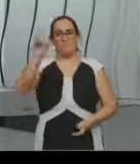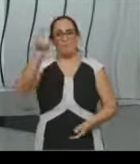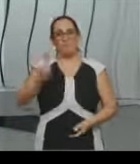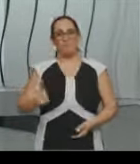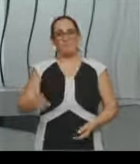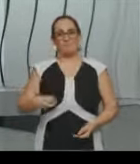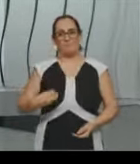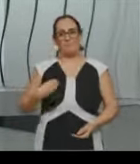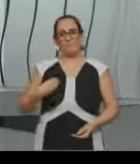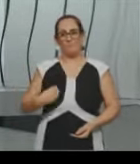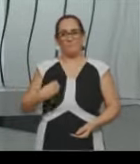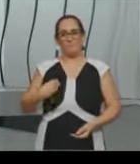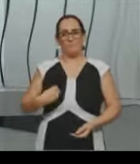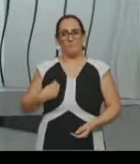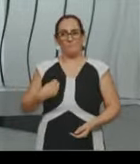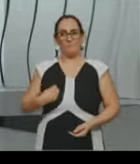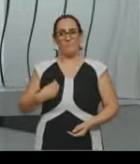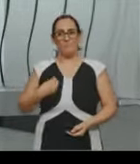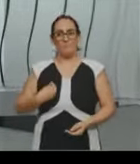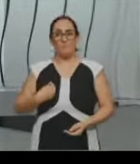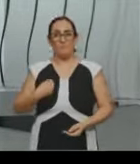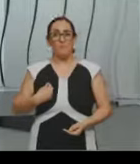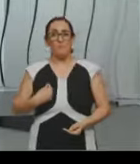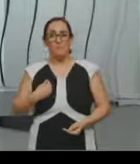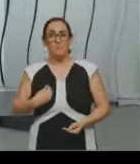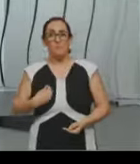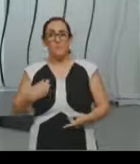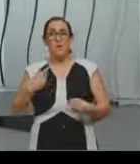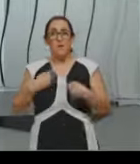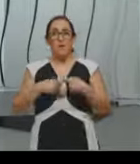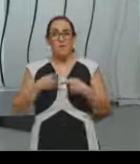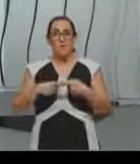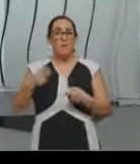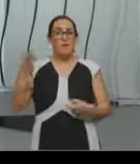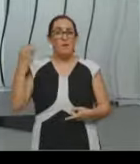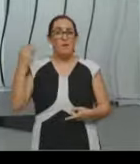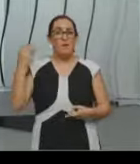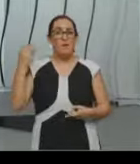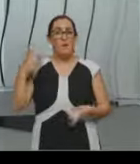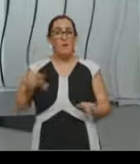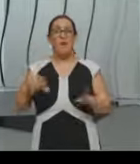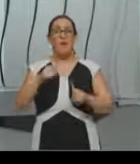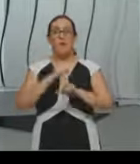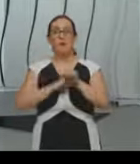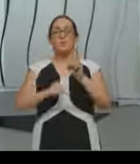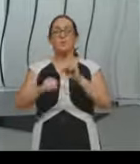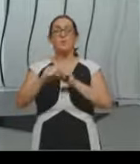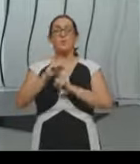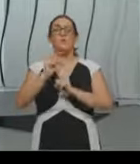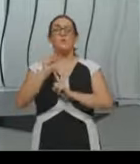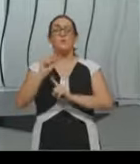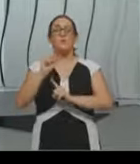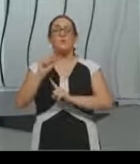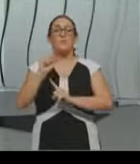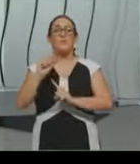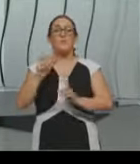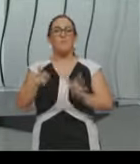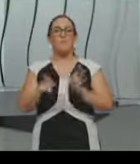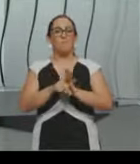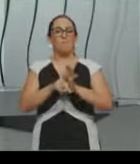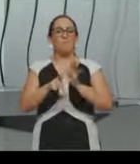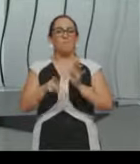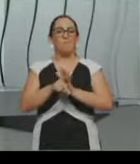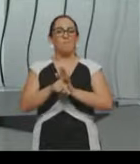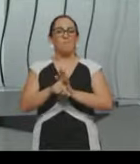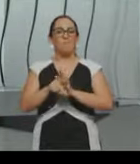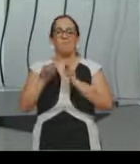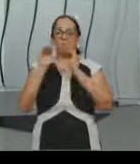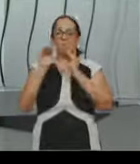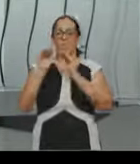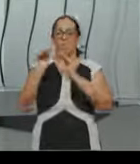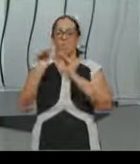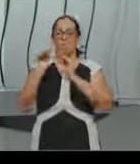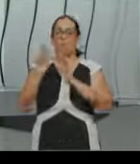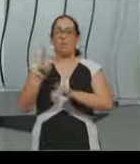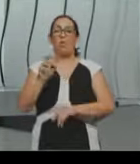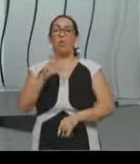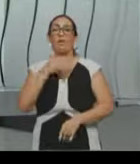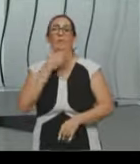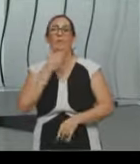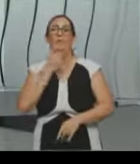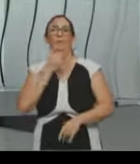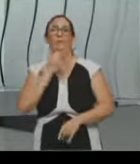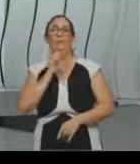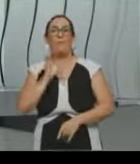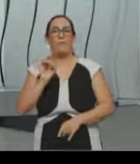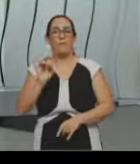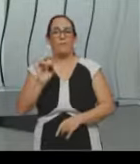participação, até mesmo por causa da sociedade patriarcal que a gente tinha naquele período. Mas o fato é que a gente tem